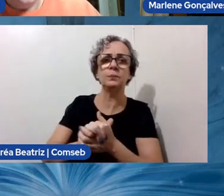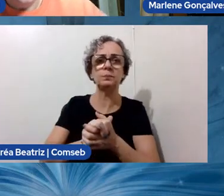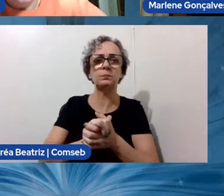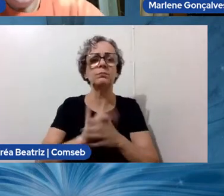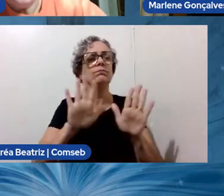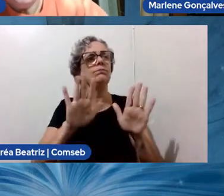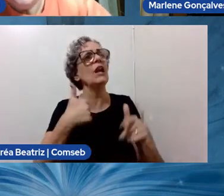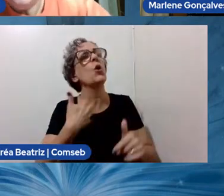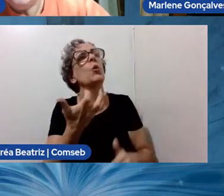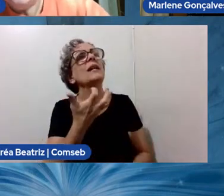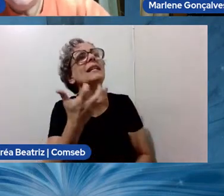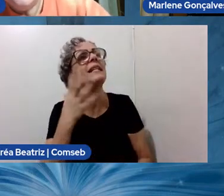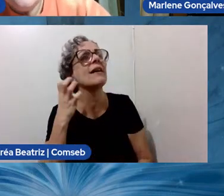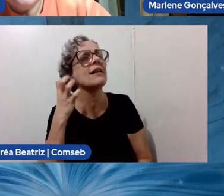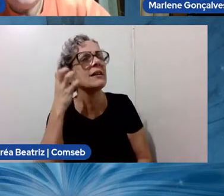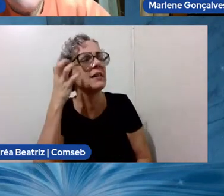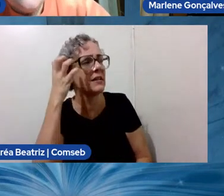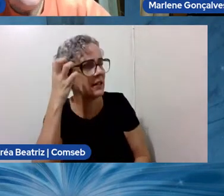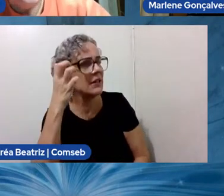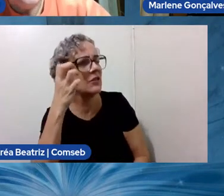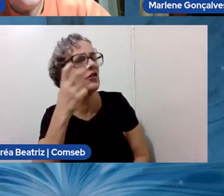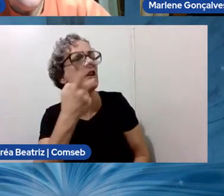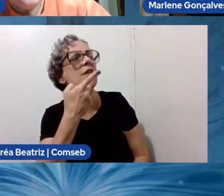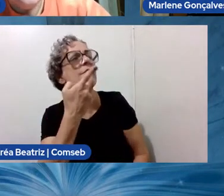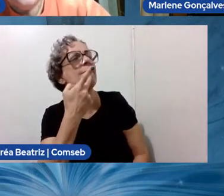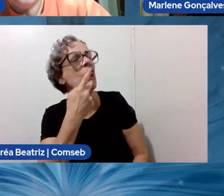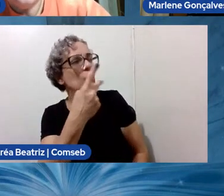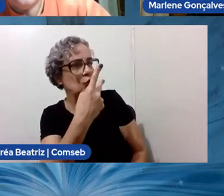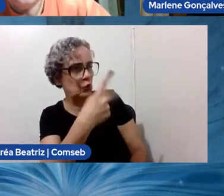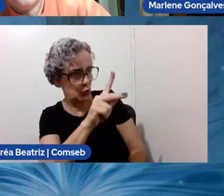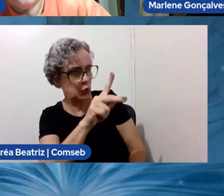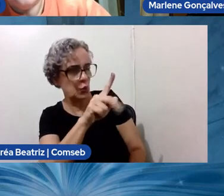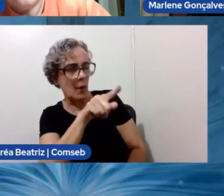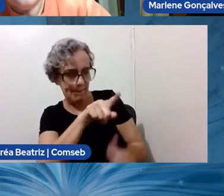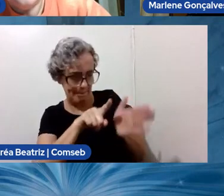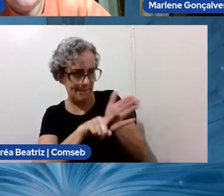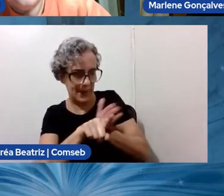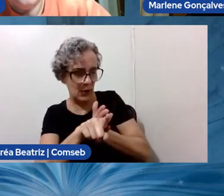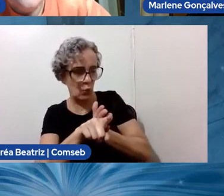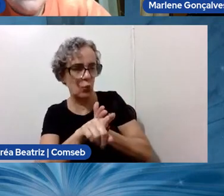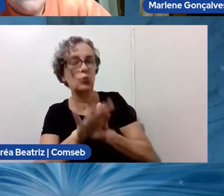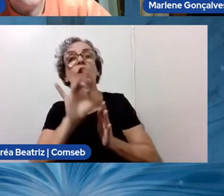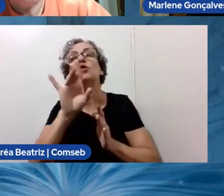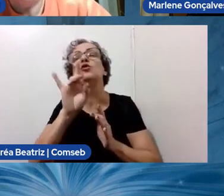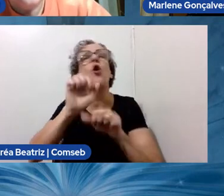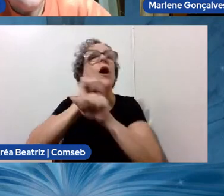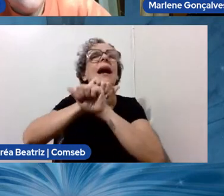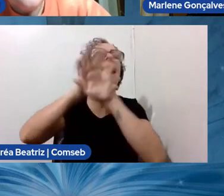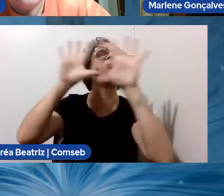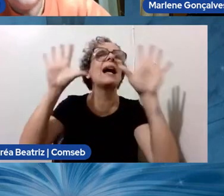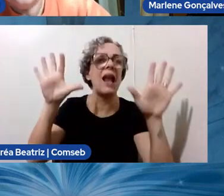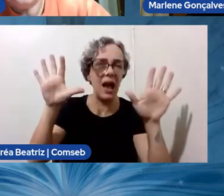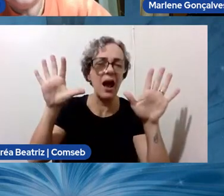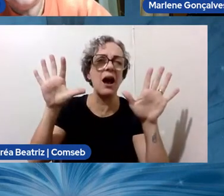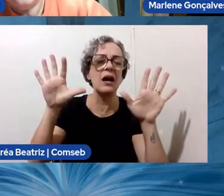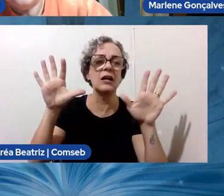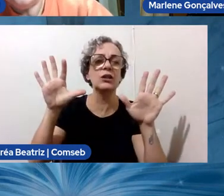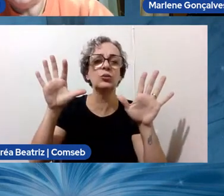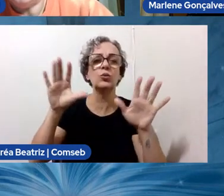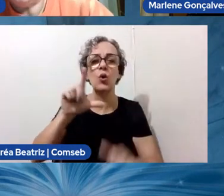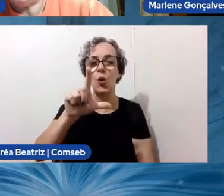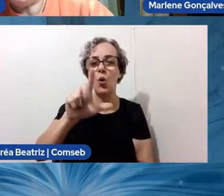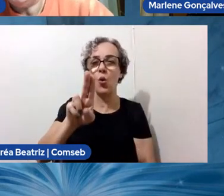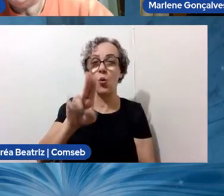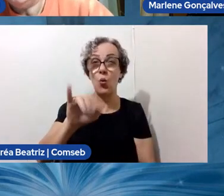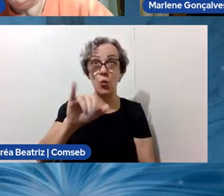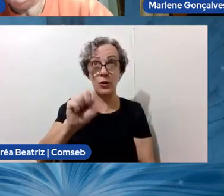Cris, está mais ou menos relacionado com o assunto, apesar de que já está respondido, só para deixar claro e não ficar pendente, o Luiz Guimarães,